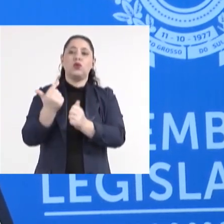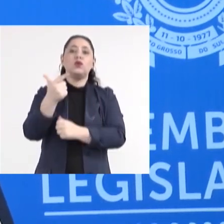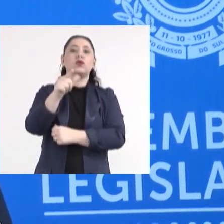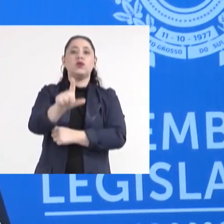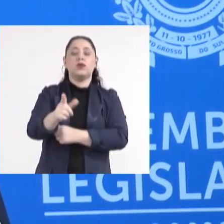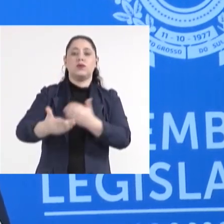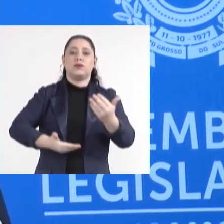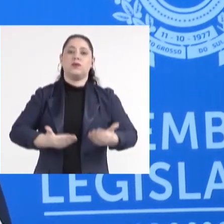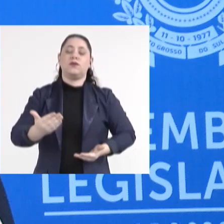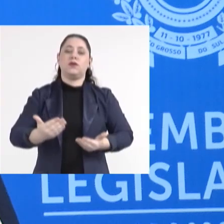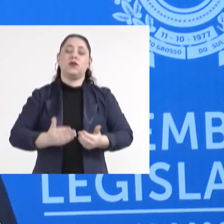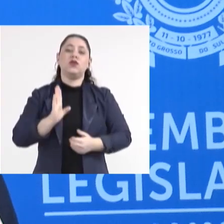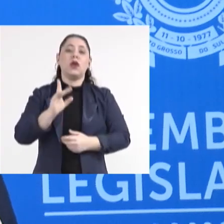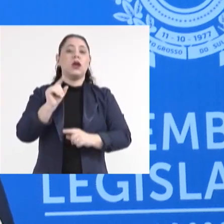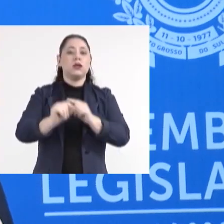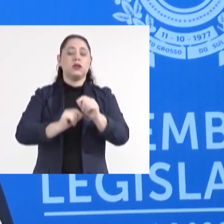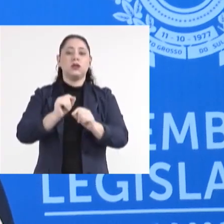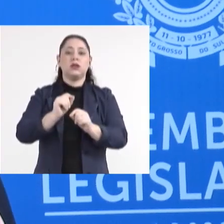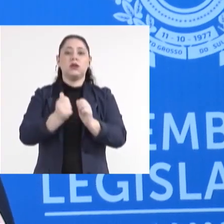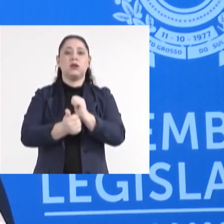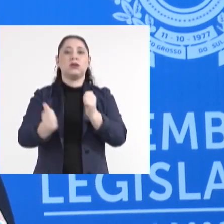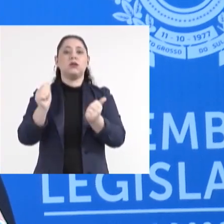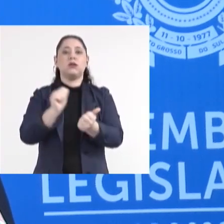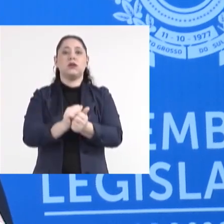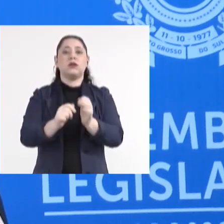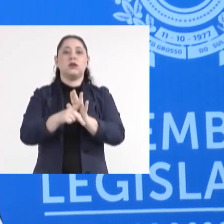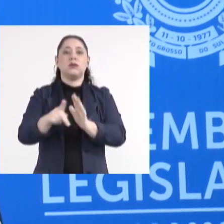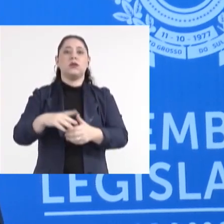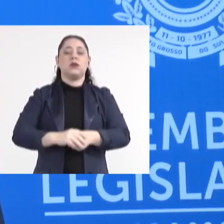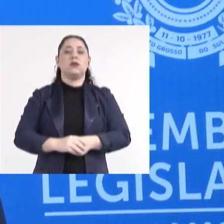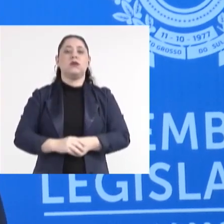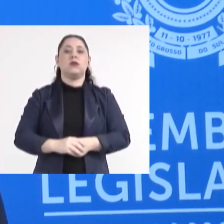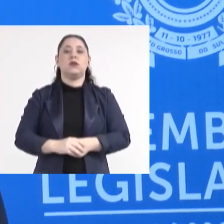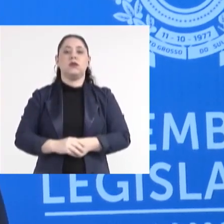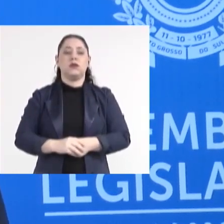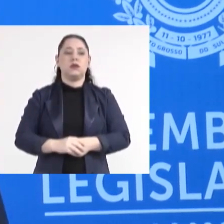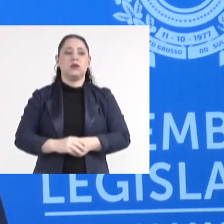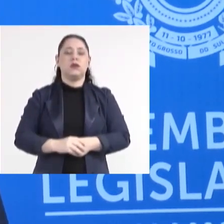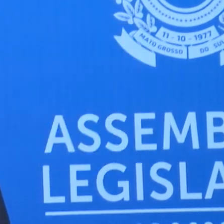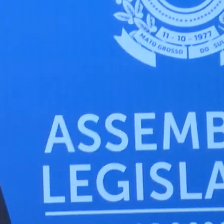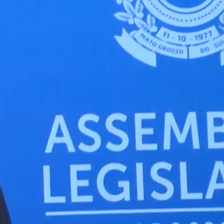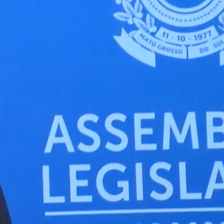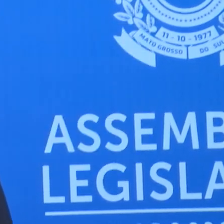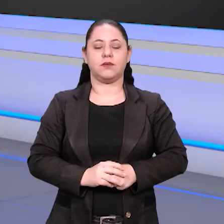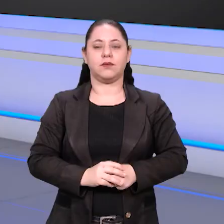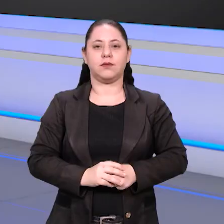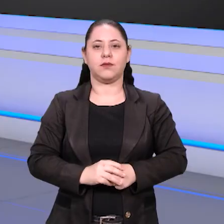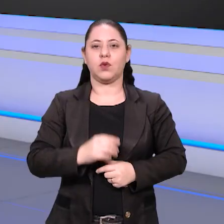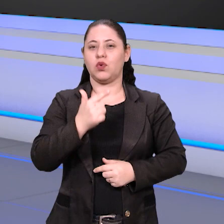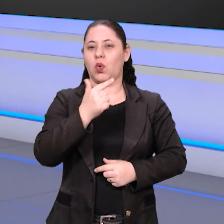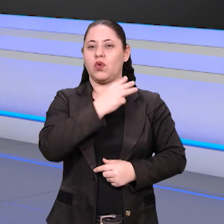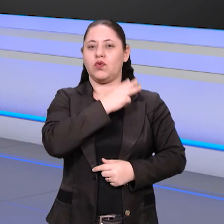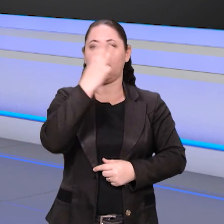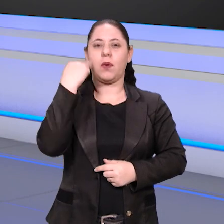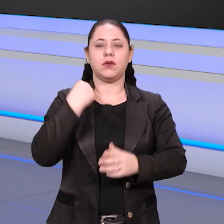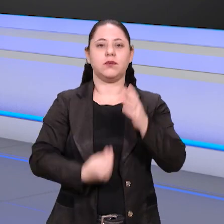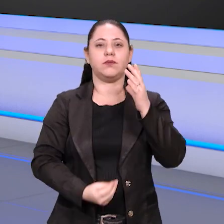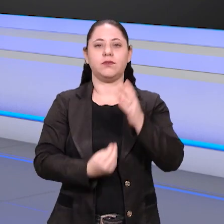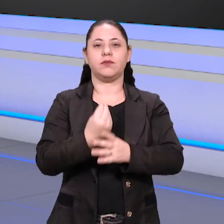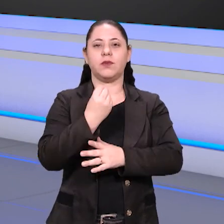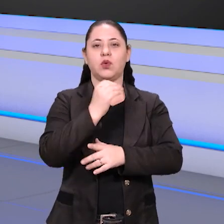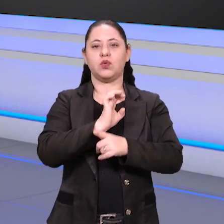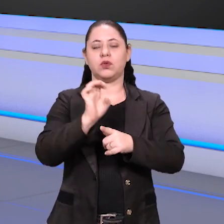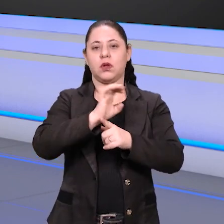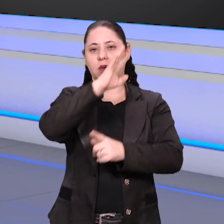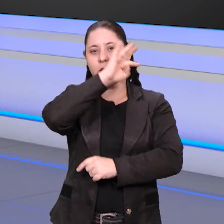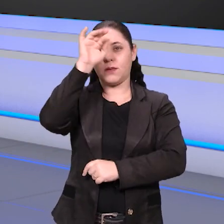os demais servidores, já que o reajuste da categoria está prevista para outubro. 2 de maio foi instituído